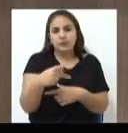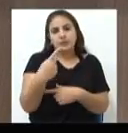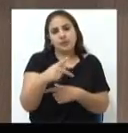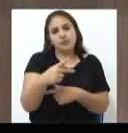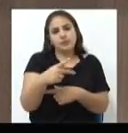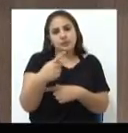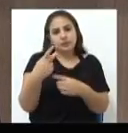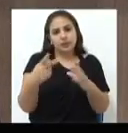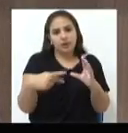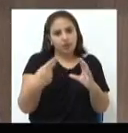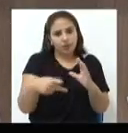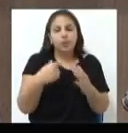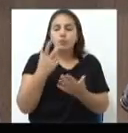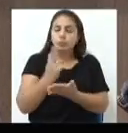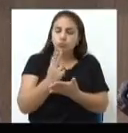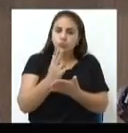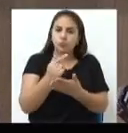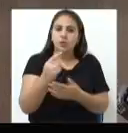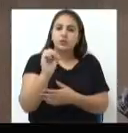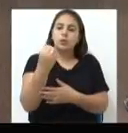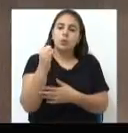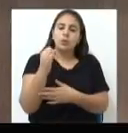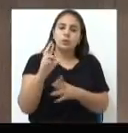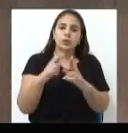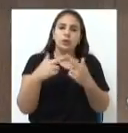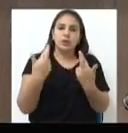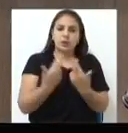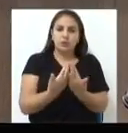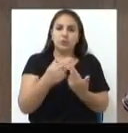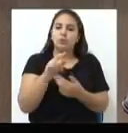casa permaneceu. Então, essas 8 reuniões foram